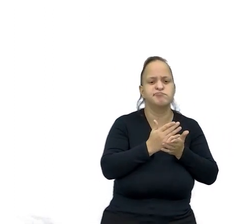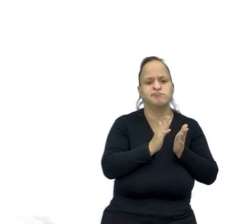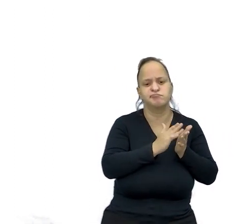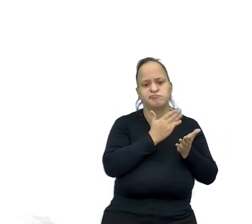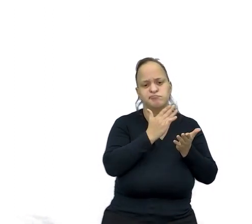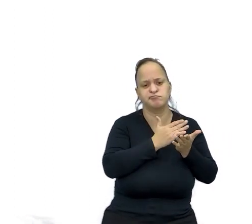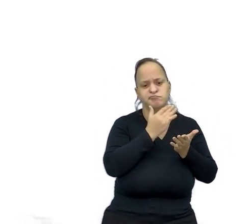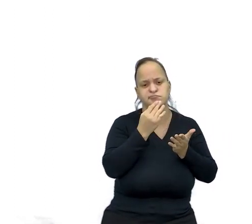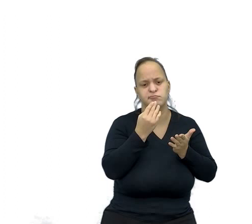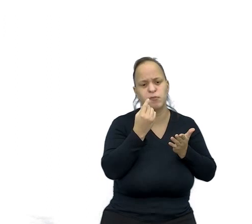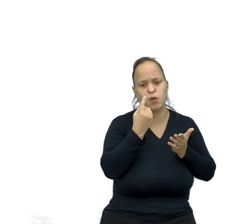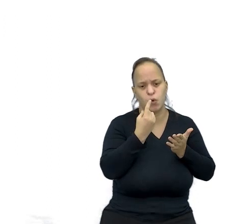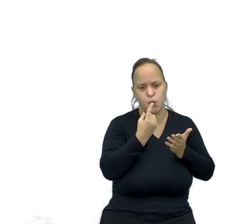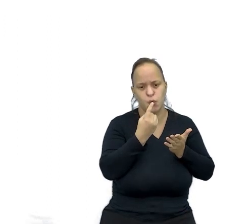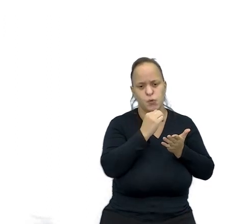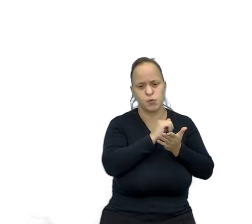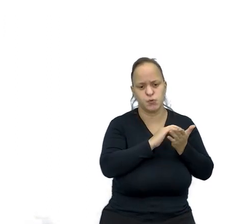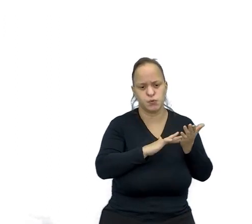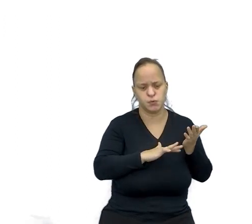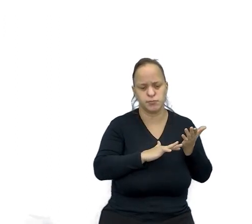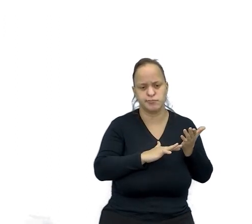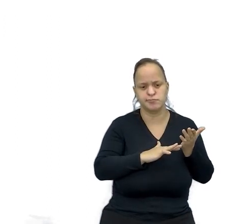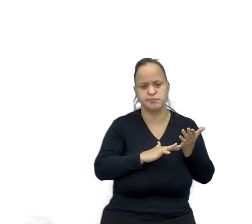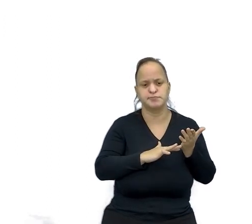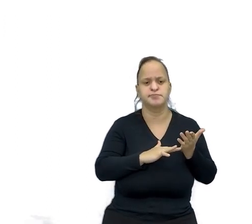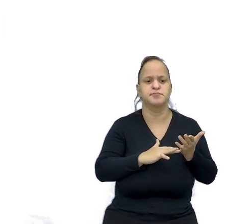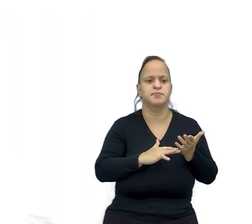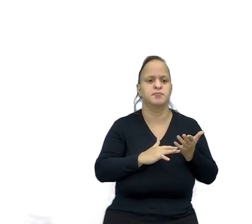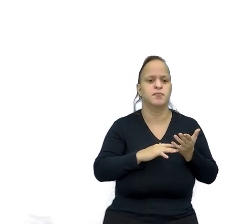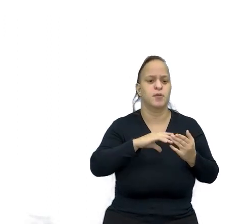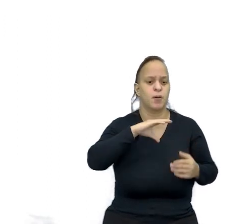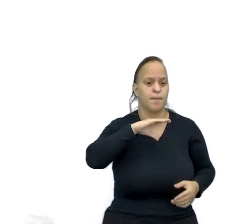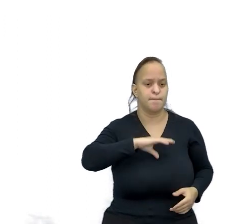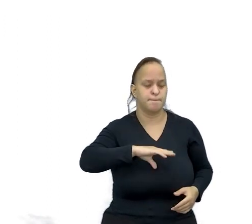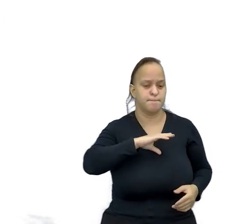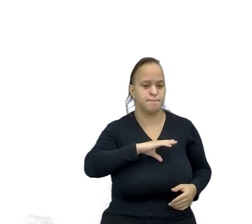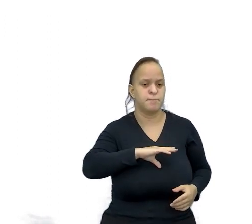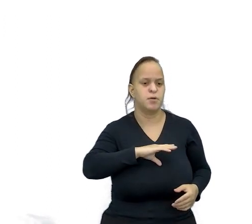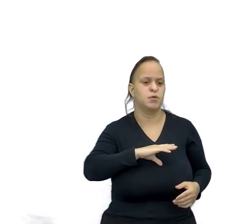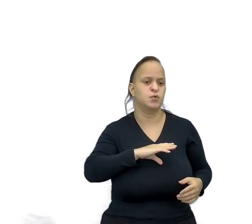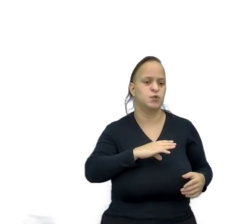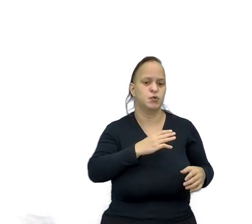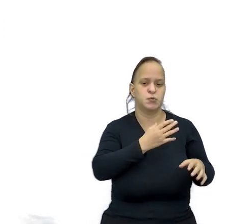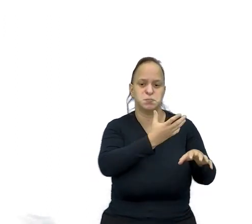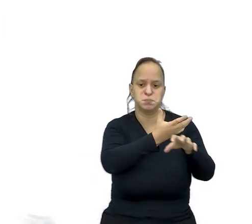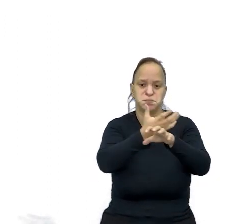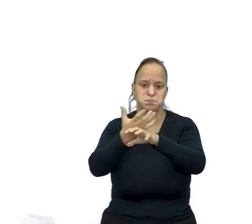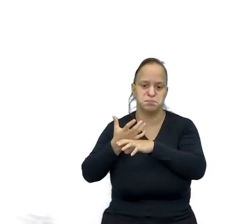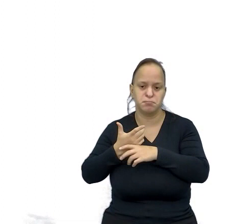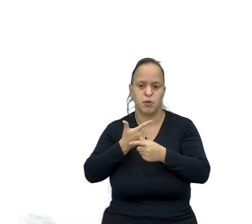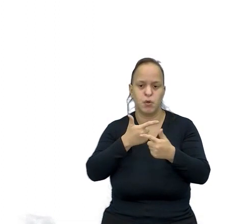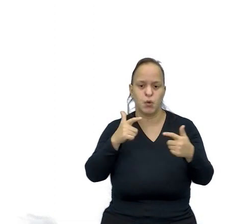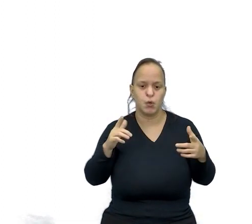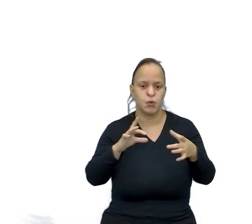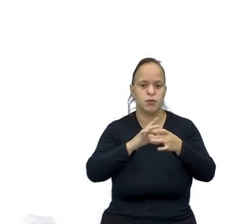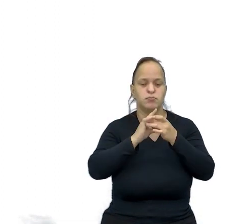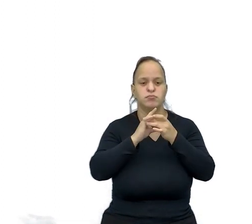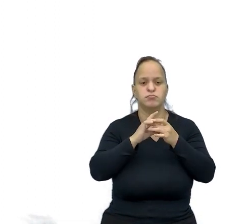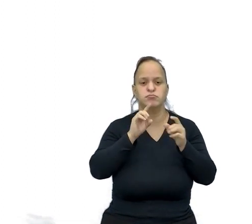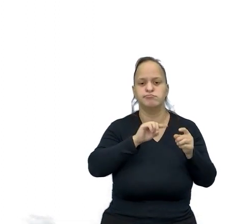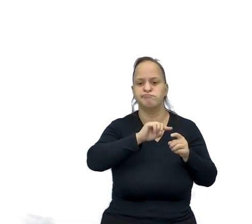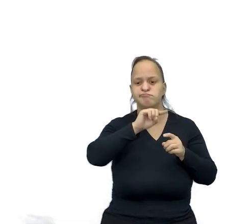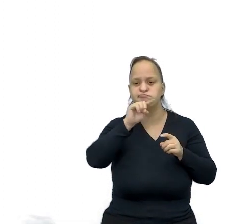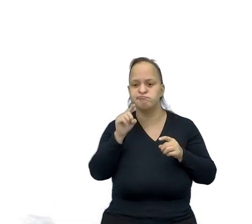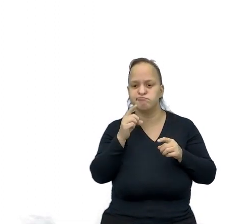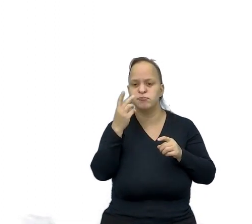Sempre, com os professores do componente língua portuguesa e de mais áreas de conhecimento. No terceiro